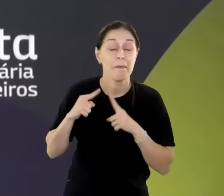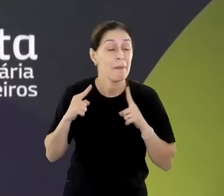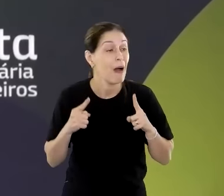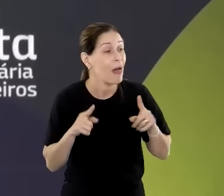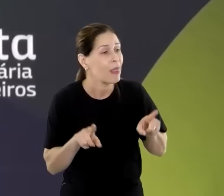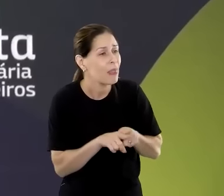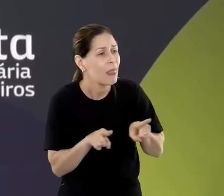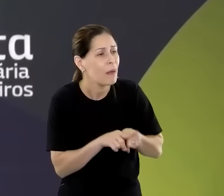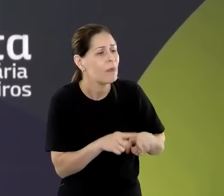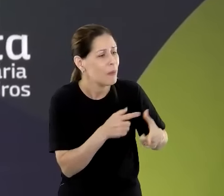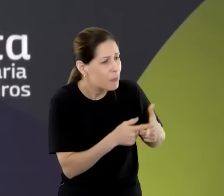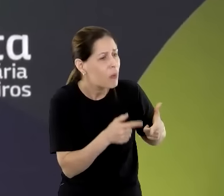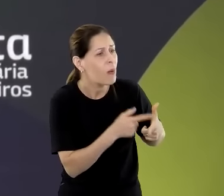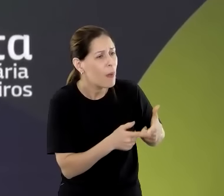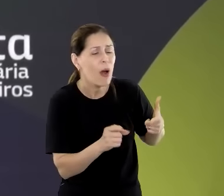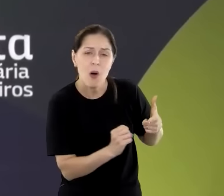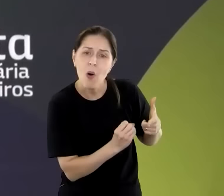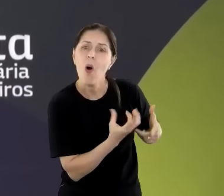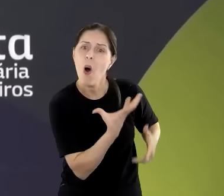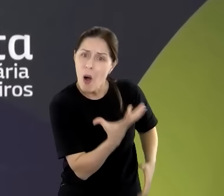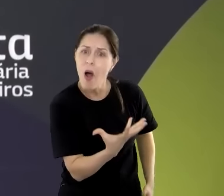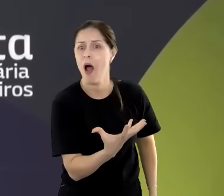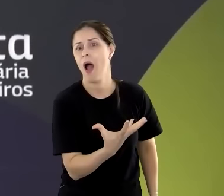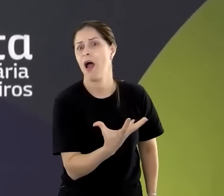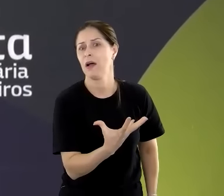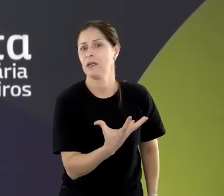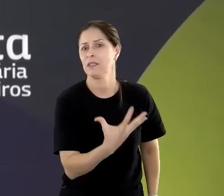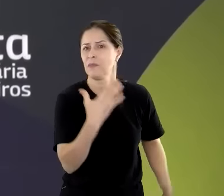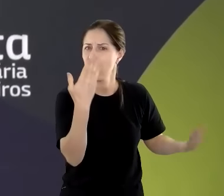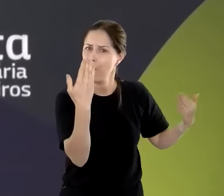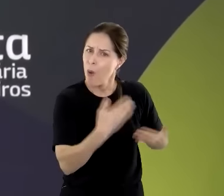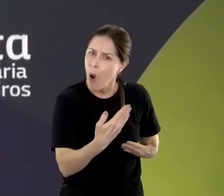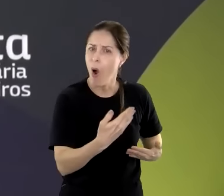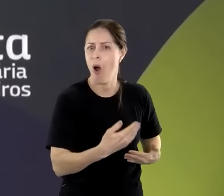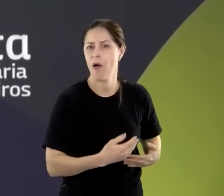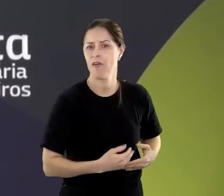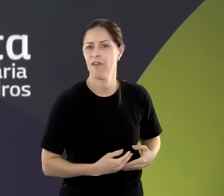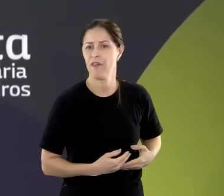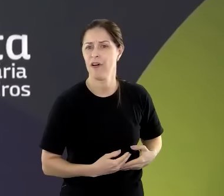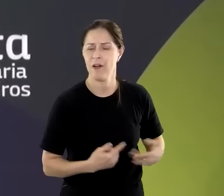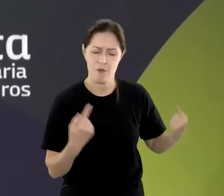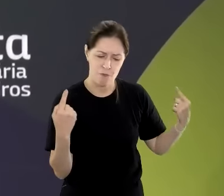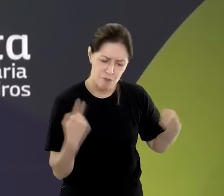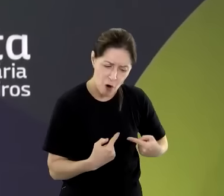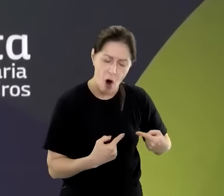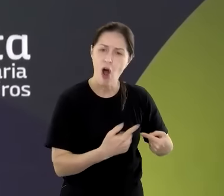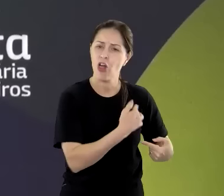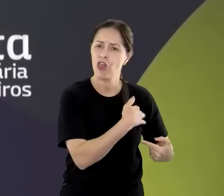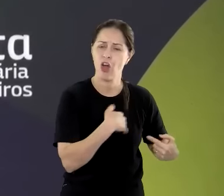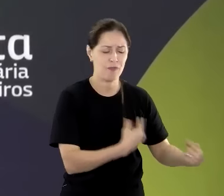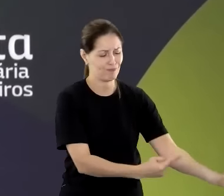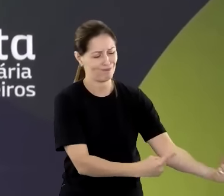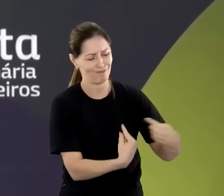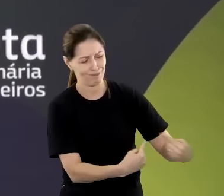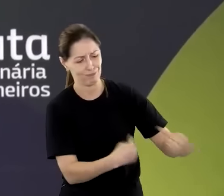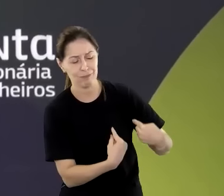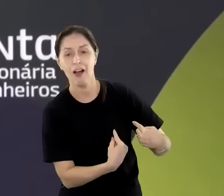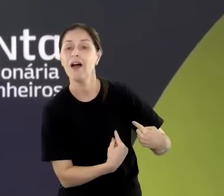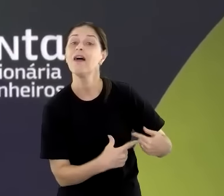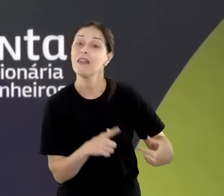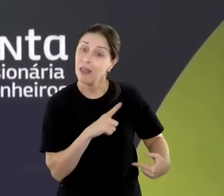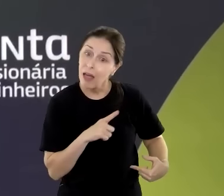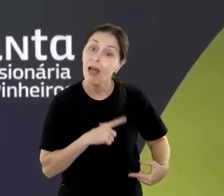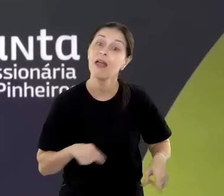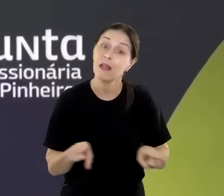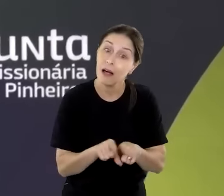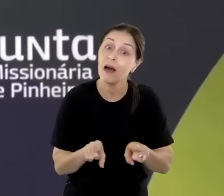Então não reclame se você está sendo provado, se tem luta, se tem prova, se tem vale, se tem lágrimas, se tem dor, porque isso faz parte da